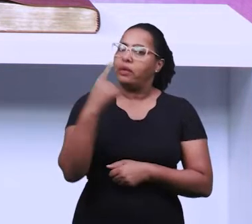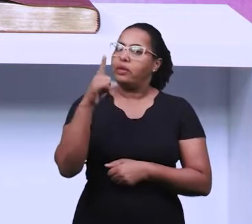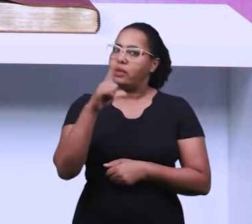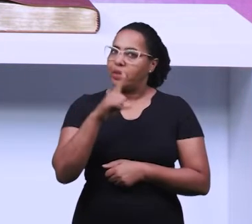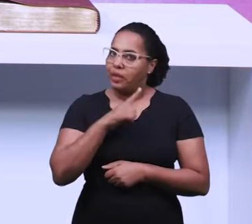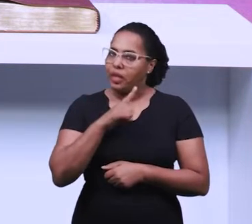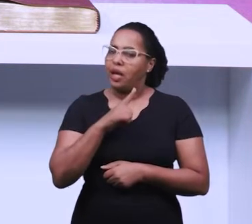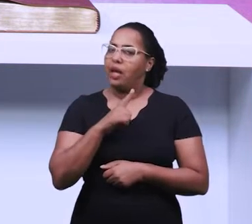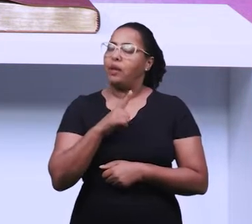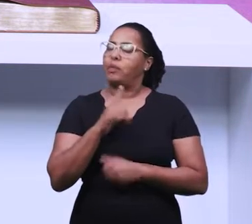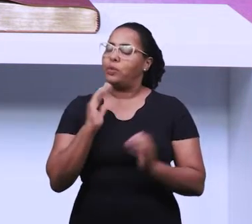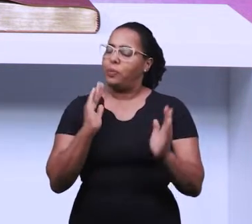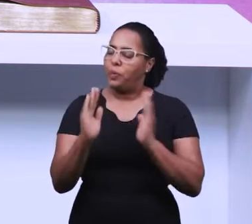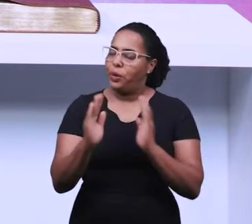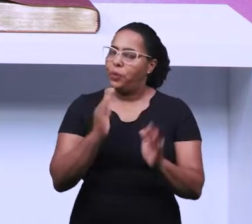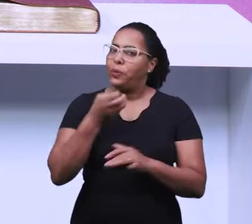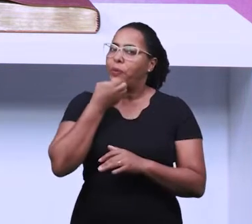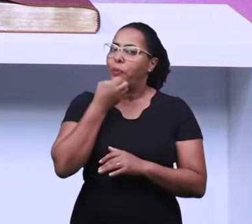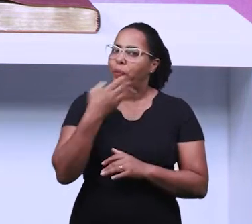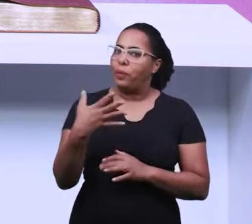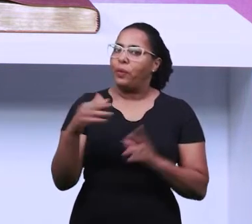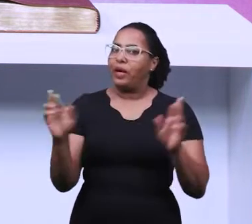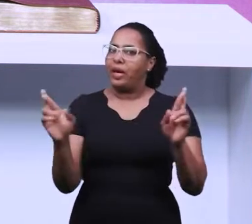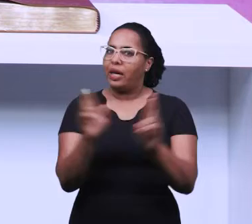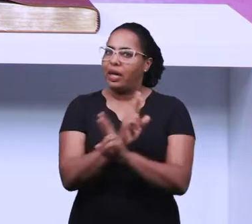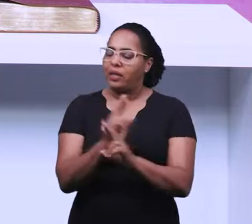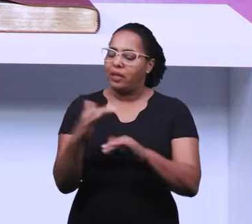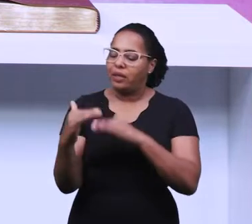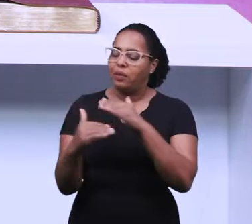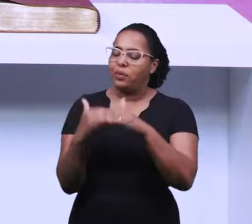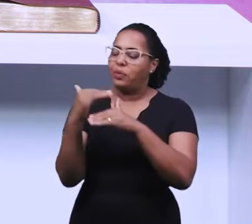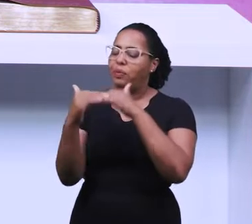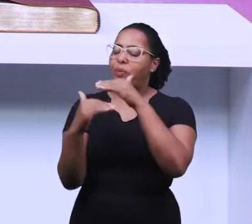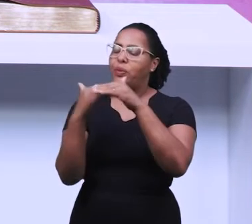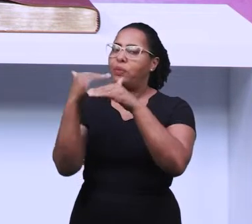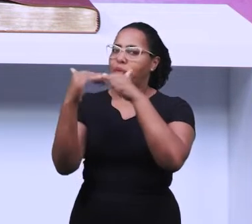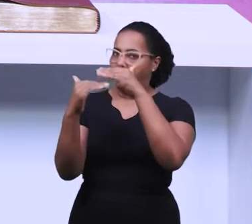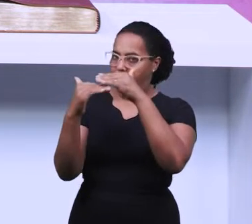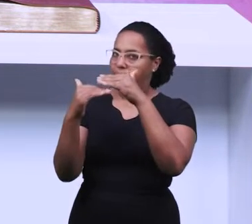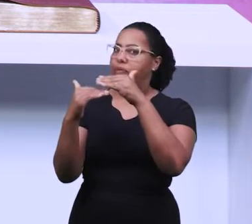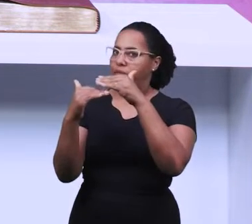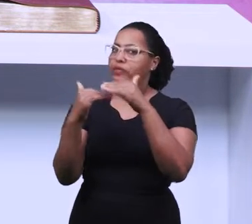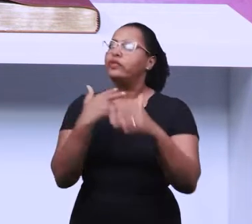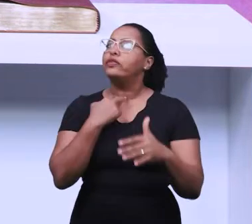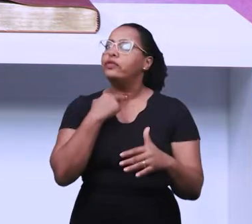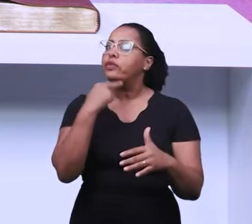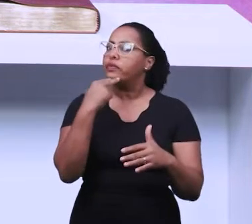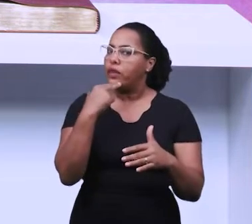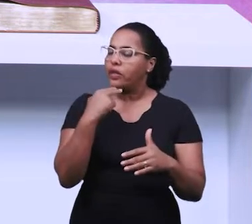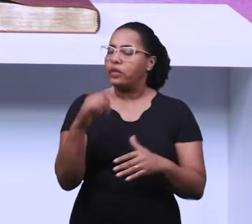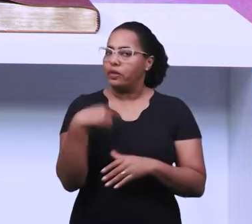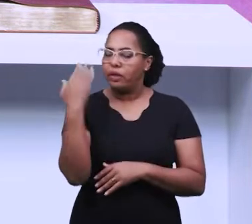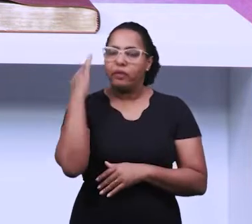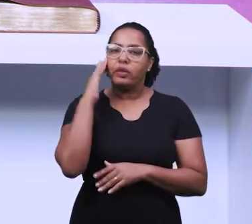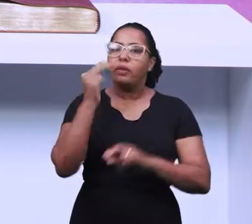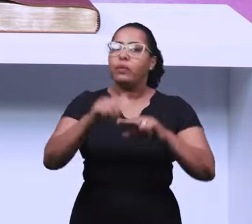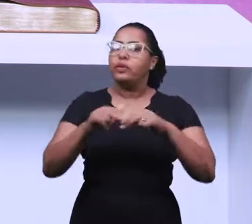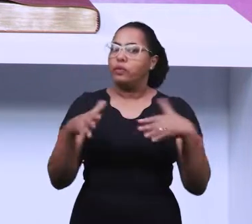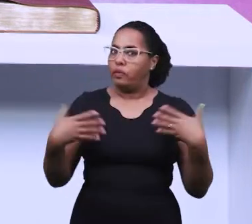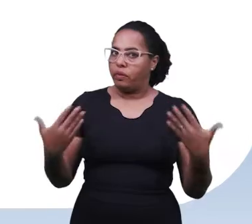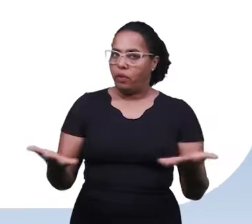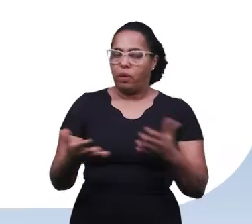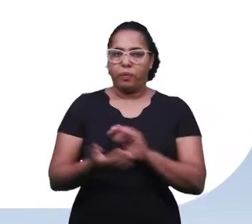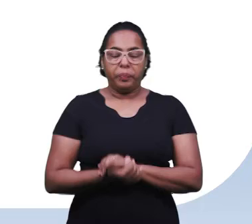um grande momento em relação ao processo de desenvolvimento vocal. E nós vamos entender por